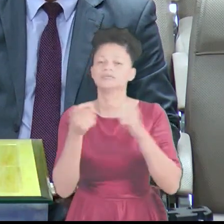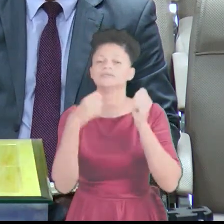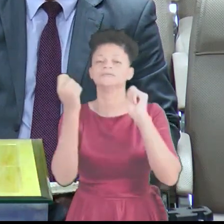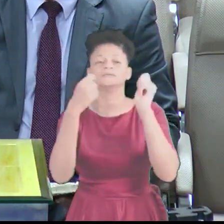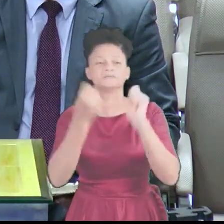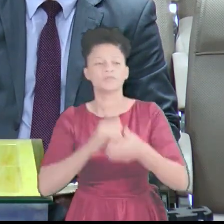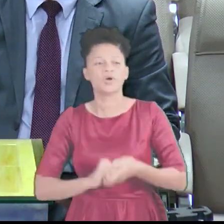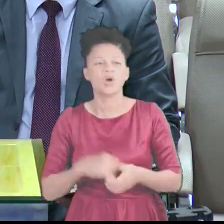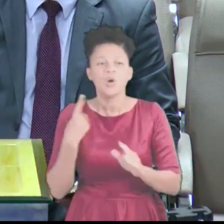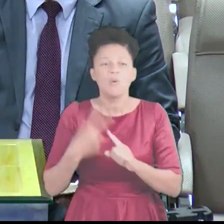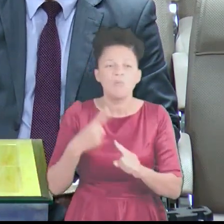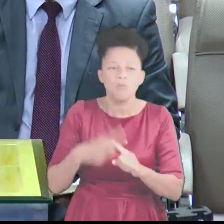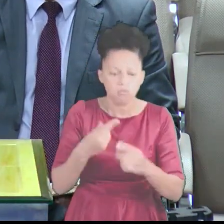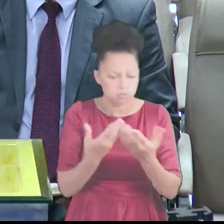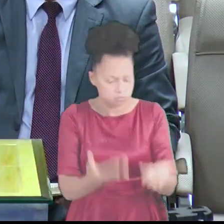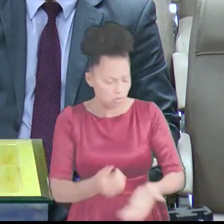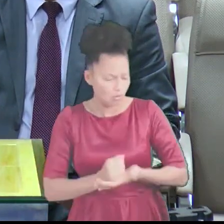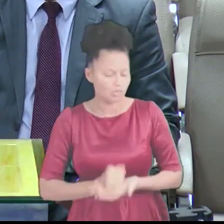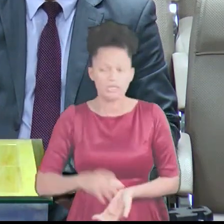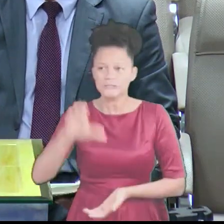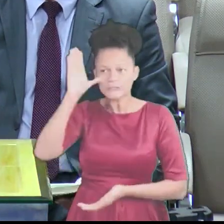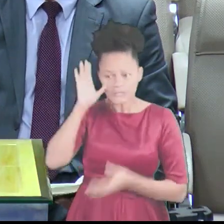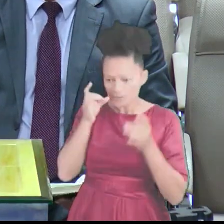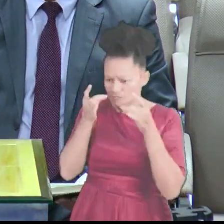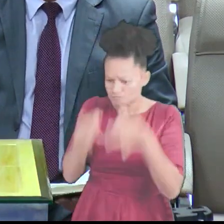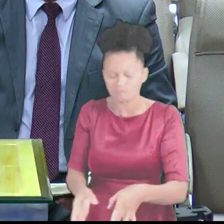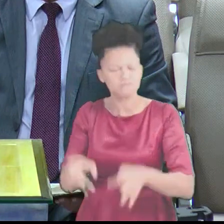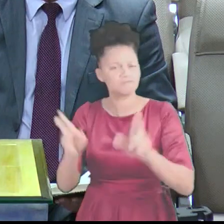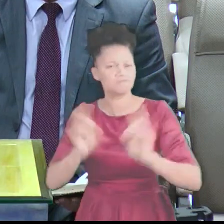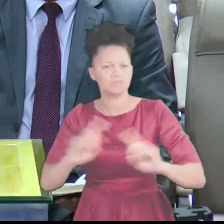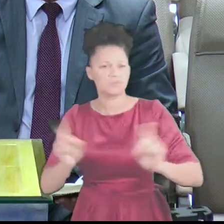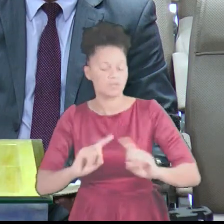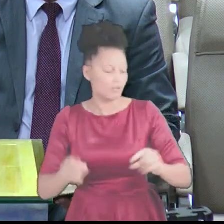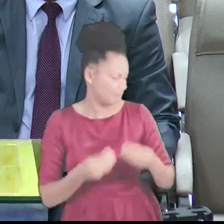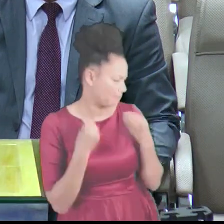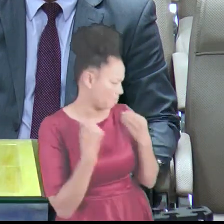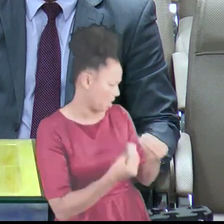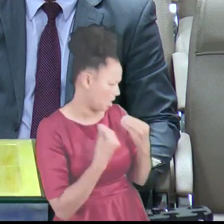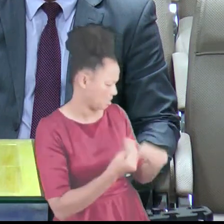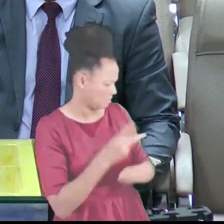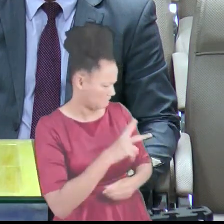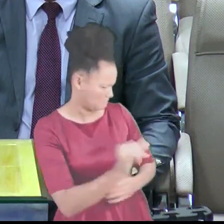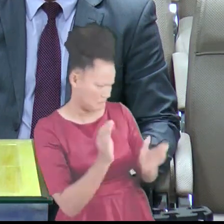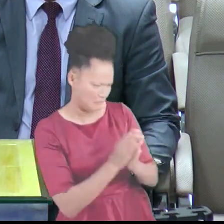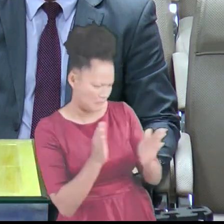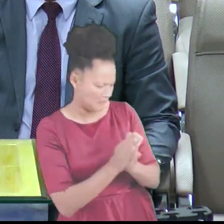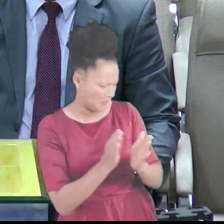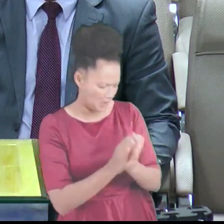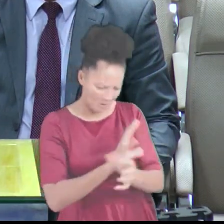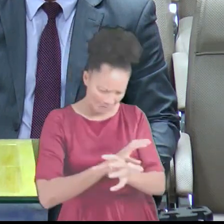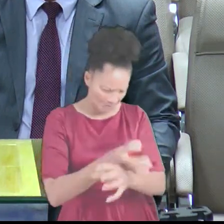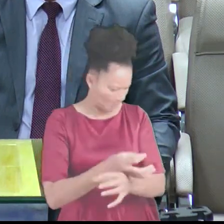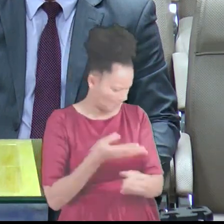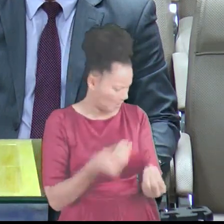Aleluia, porque Ezequiel não desiste. Alguém diz: para que tu vai orar por este osso?